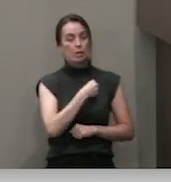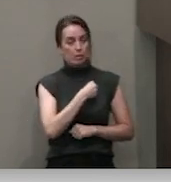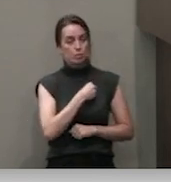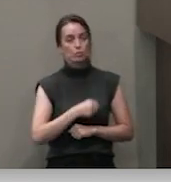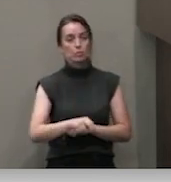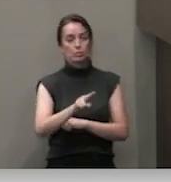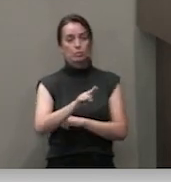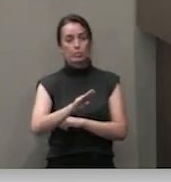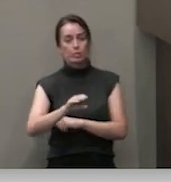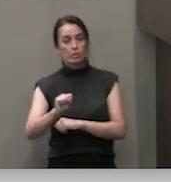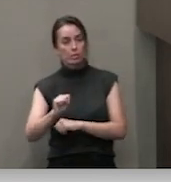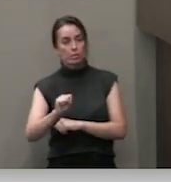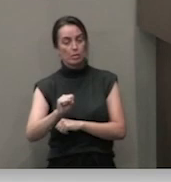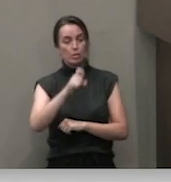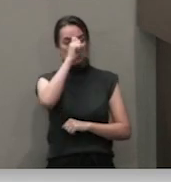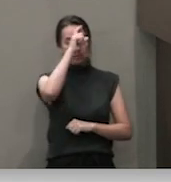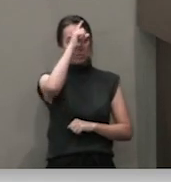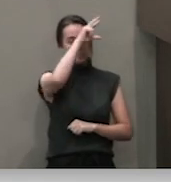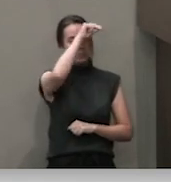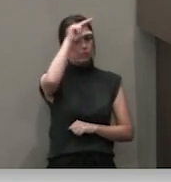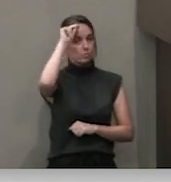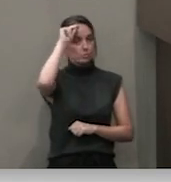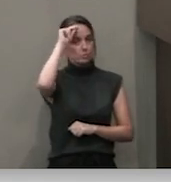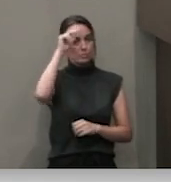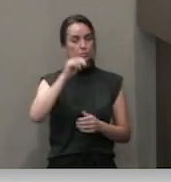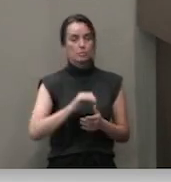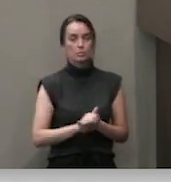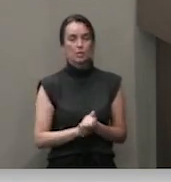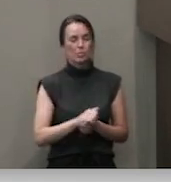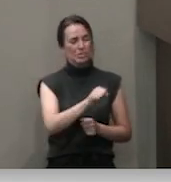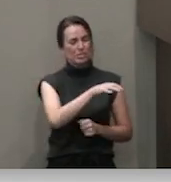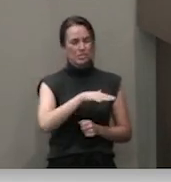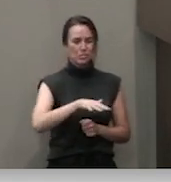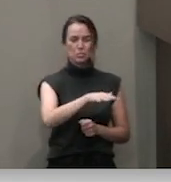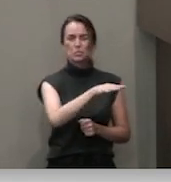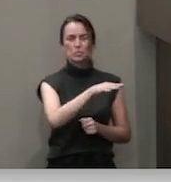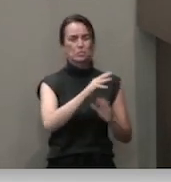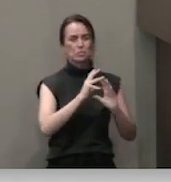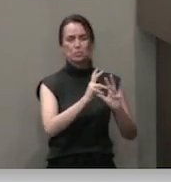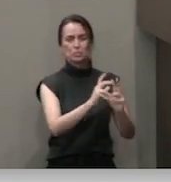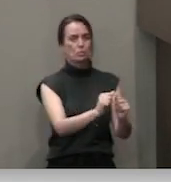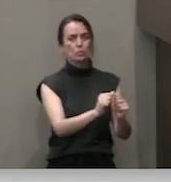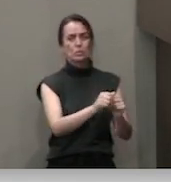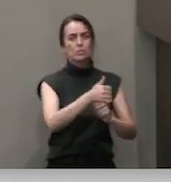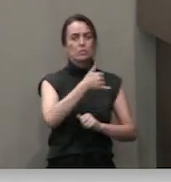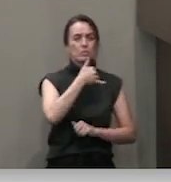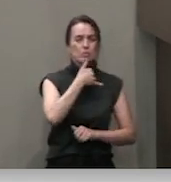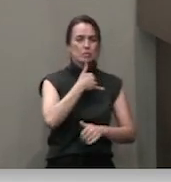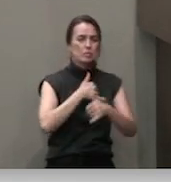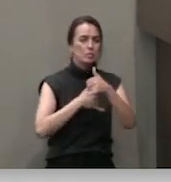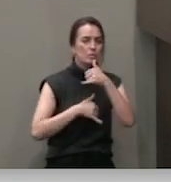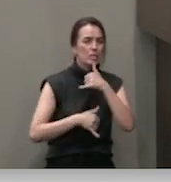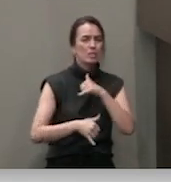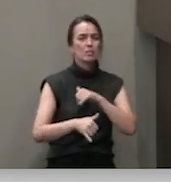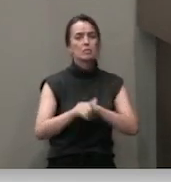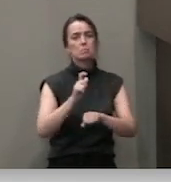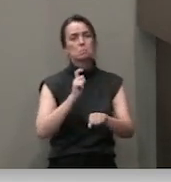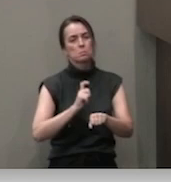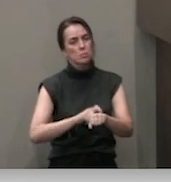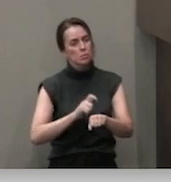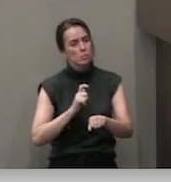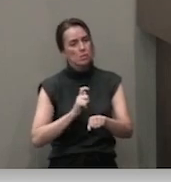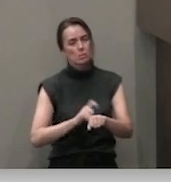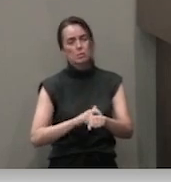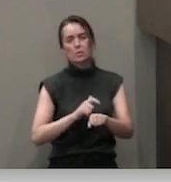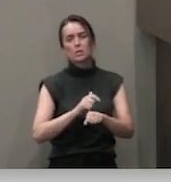o nosso Hospital Municipal com todas as situações de tristezas de momentos